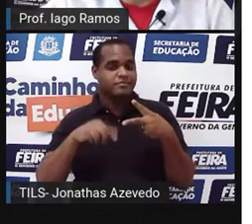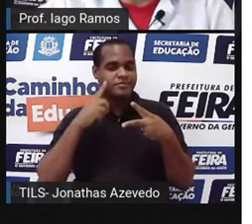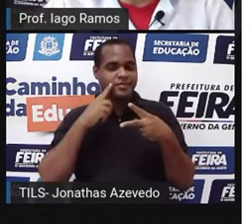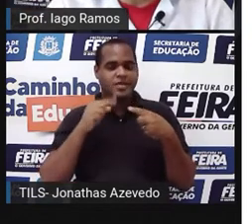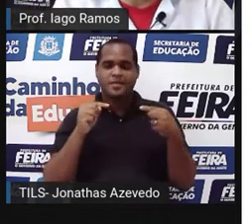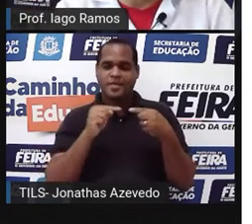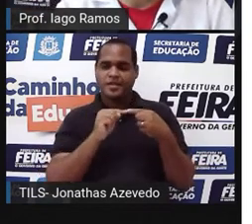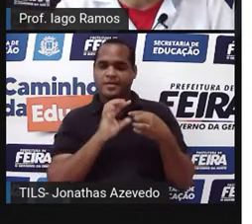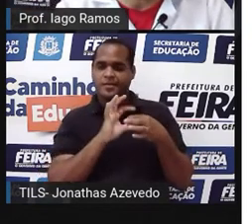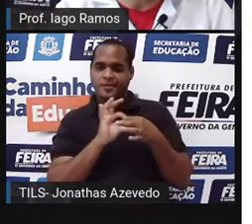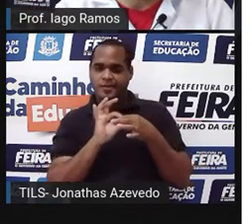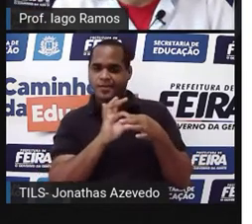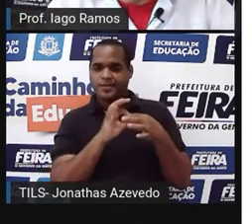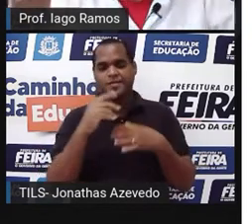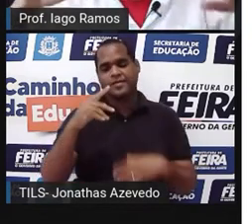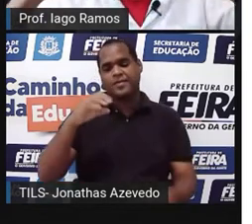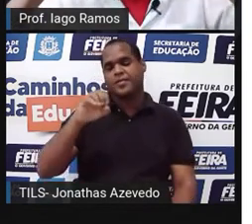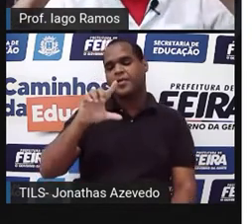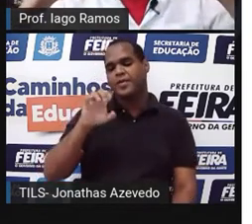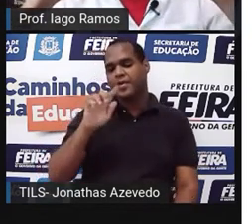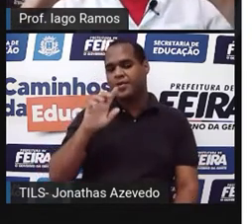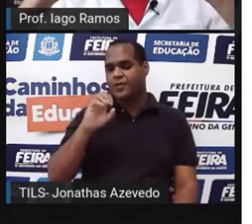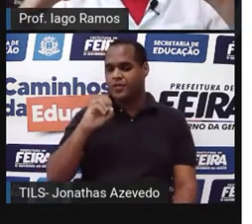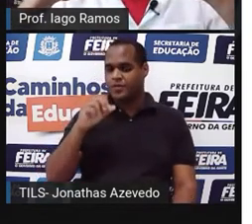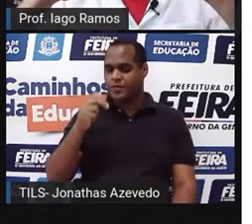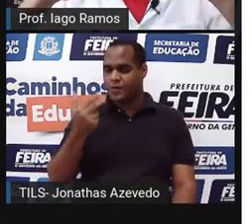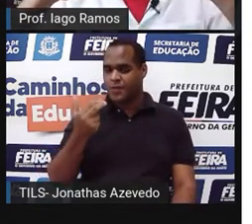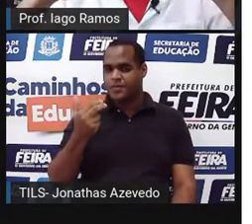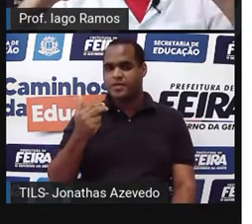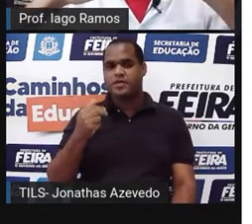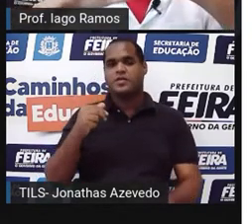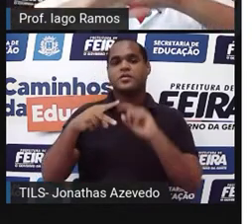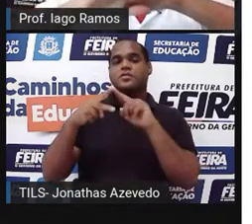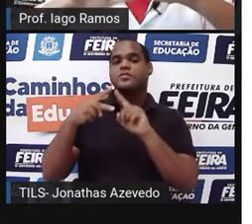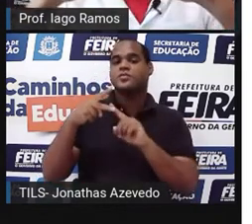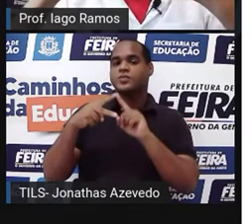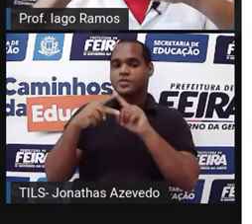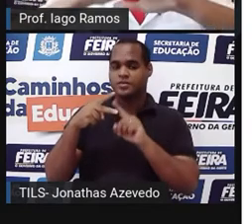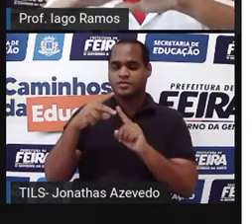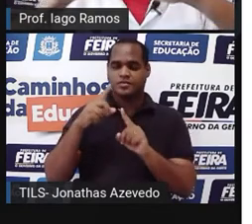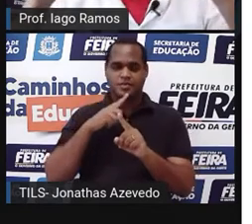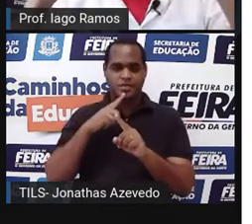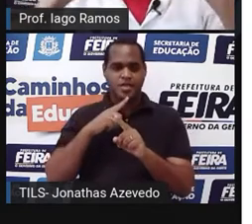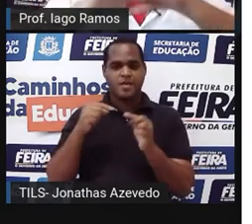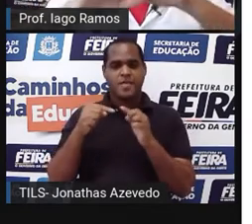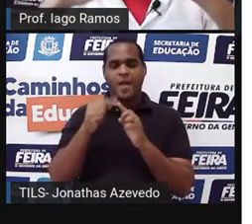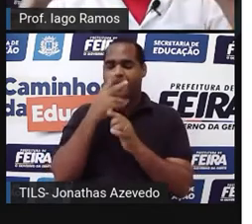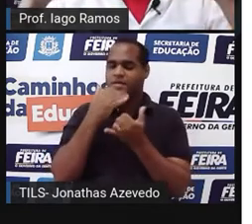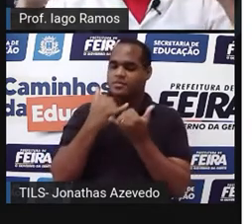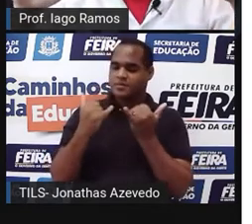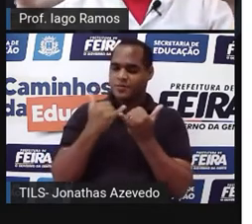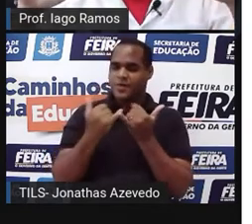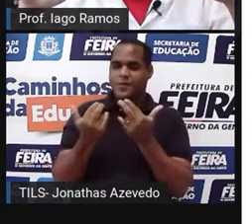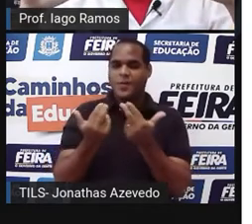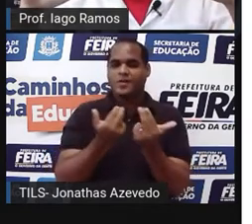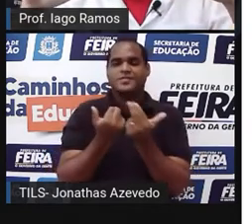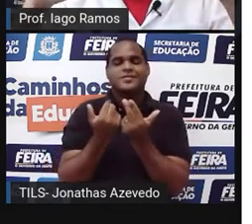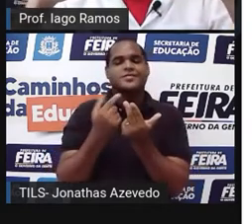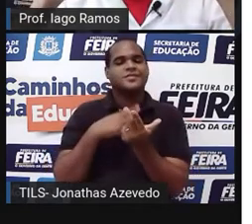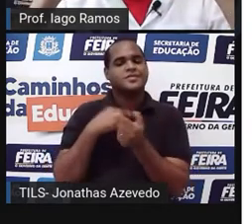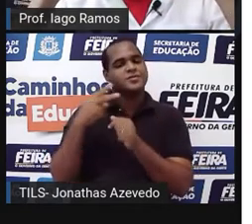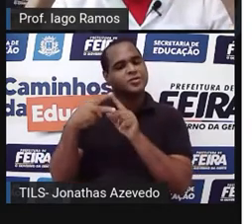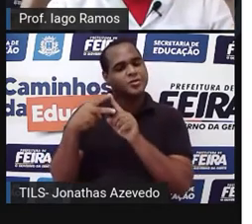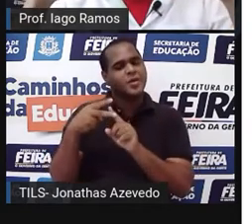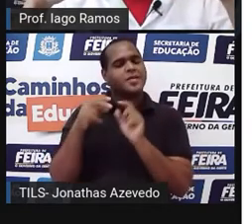são os mesmos polígonos. Por exemplo, se eu tenho duas figuras e eu quero saber se elas são semelhantes, as duas